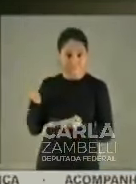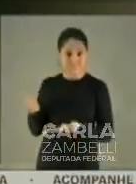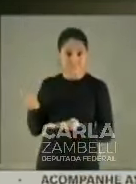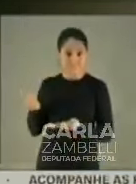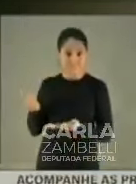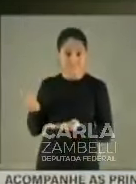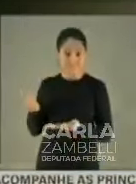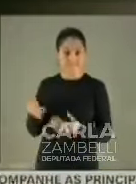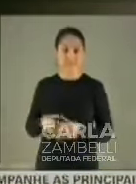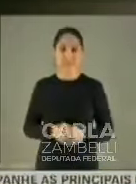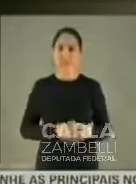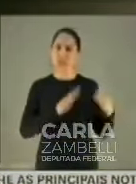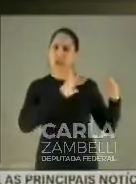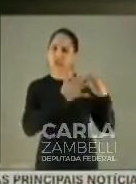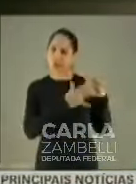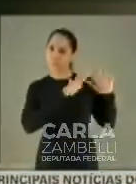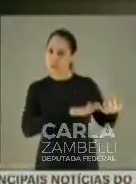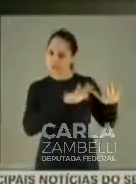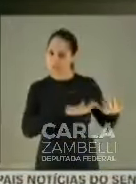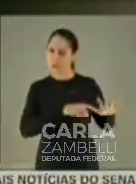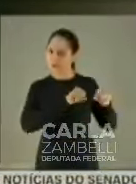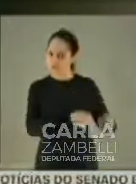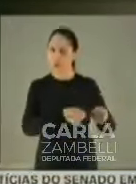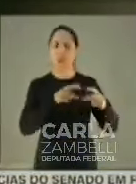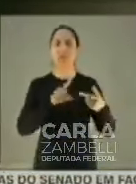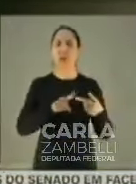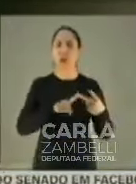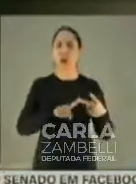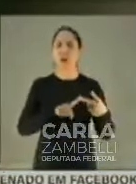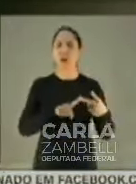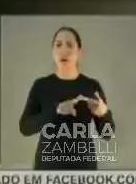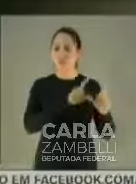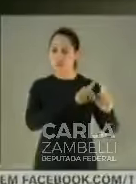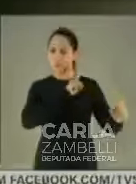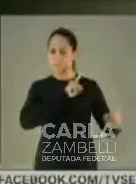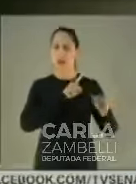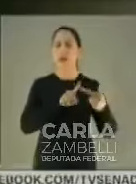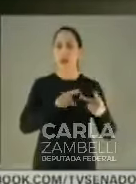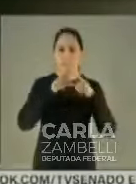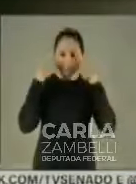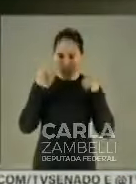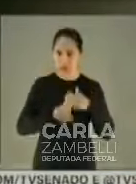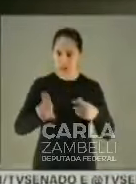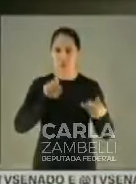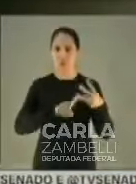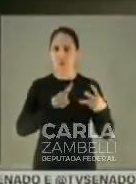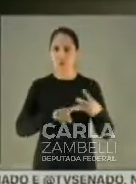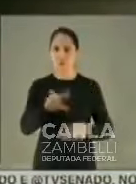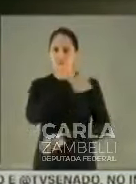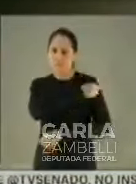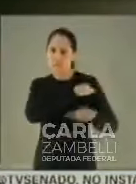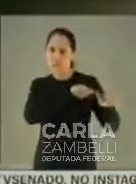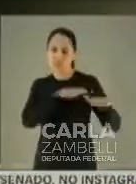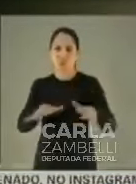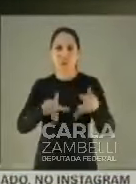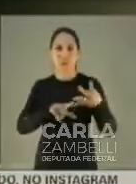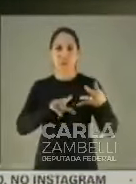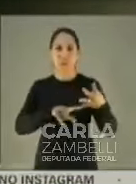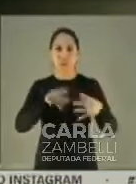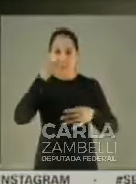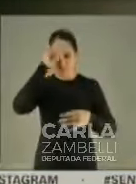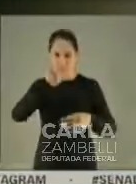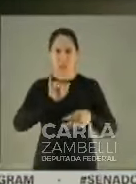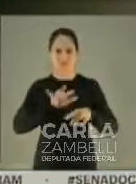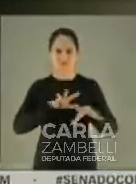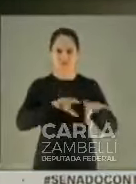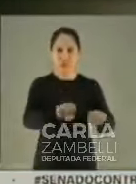se a senhora defende isolamento social, defende o uso de máscaras, a senhora defende a vacinação em massa, é contra a imunidade rebanho, natural,